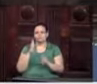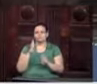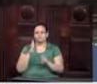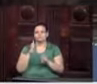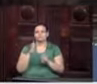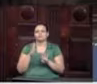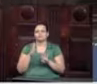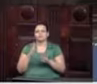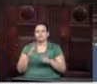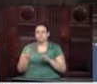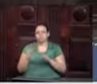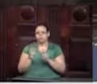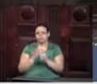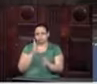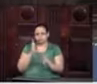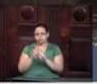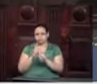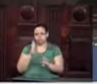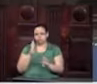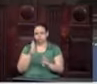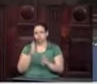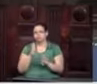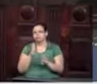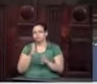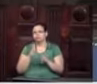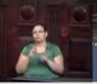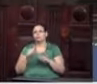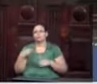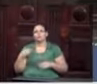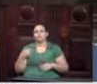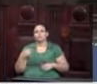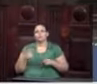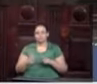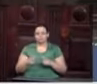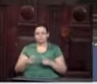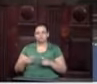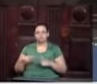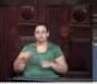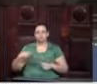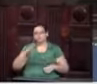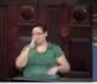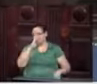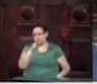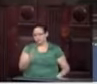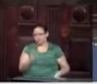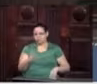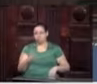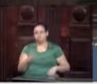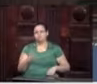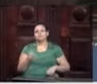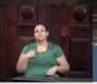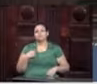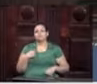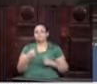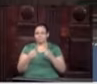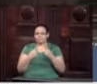Foi aberto um portão ligando o batalhão diretamente à linha